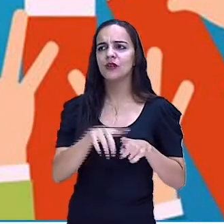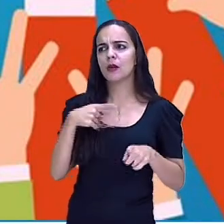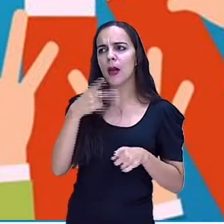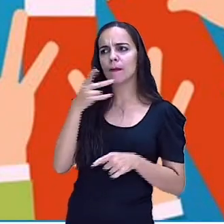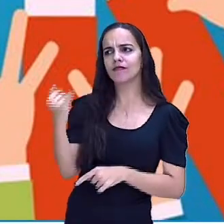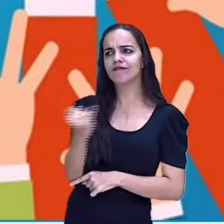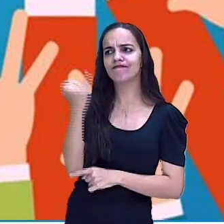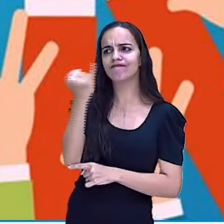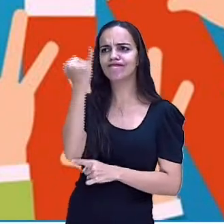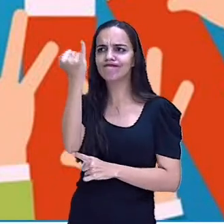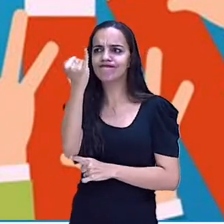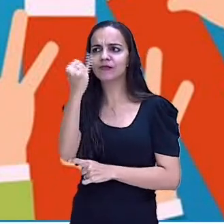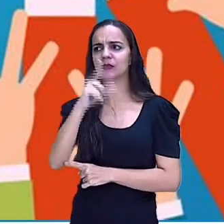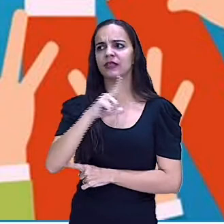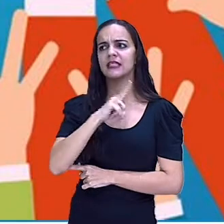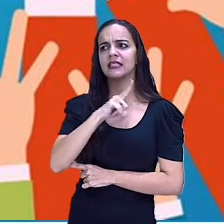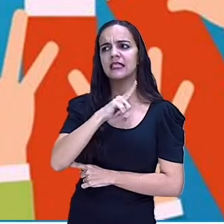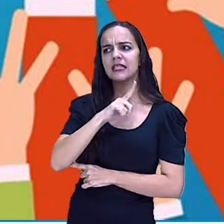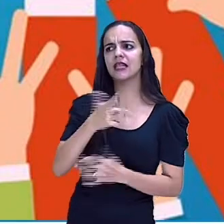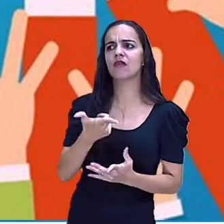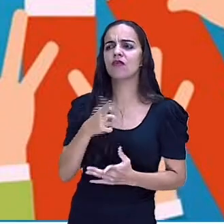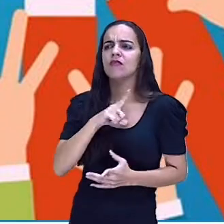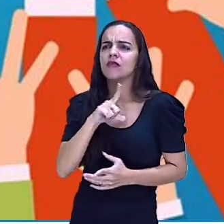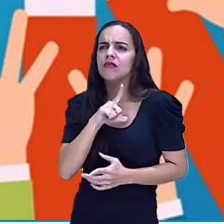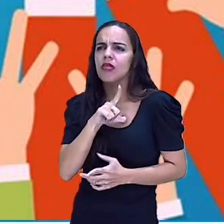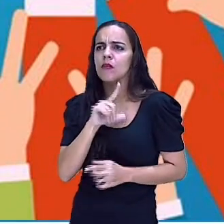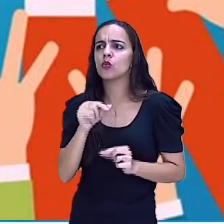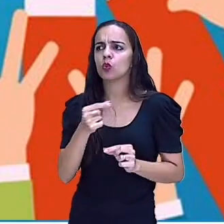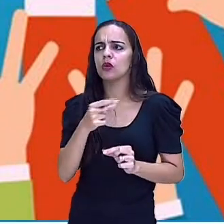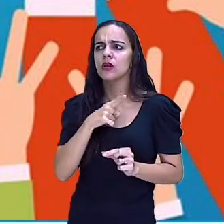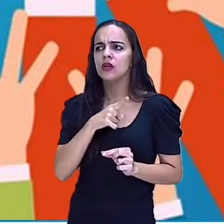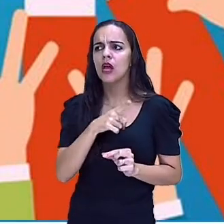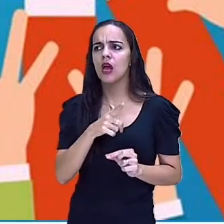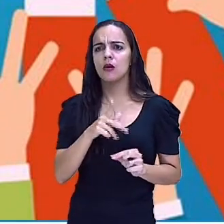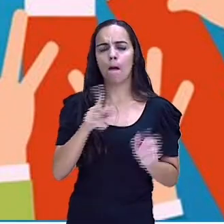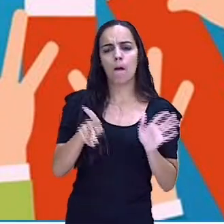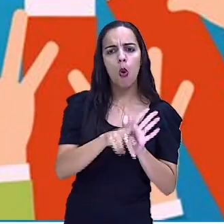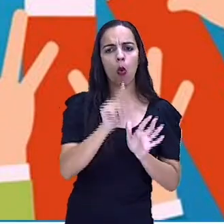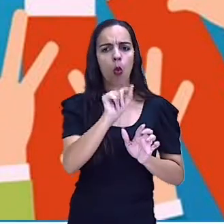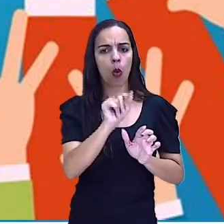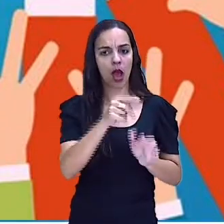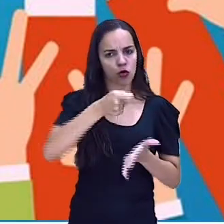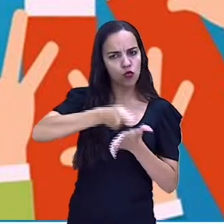as ditaduras podem ser civis ou militares.